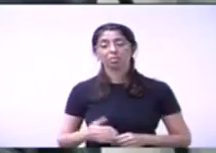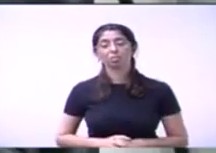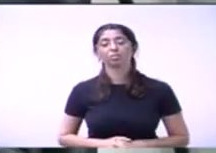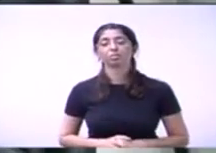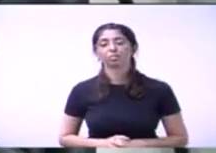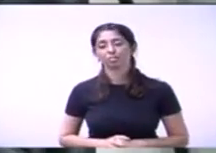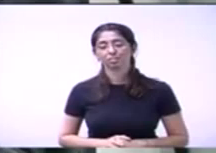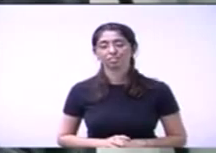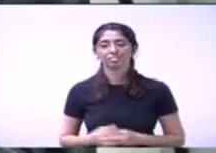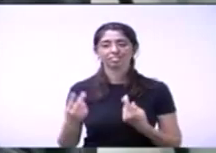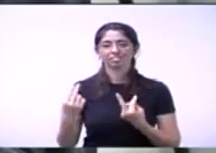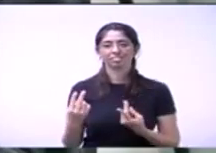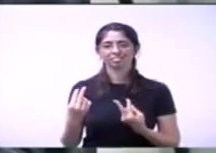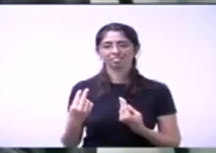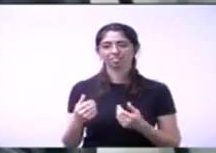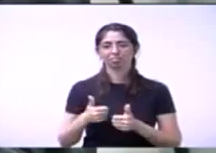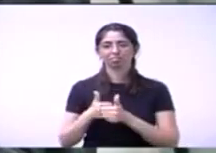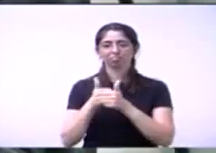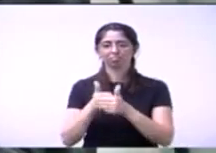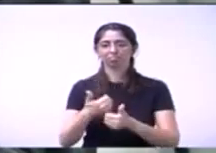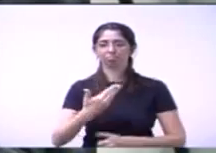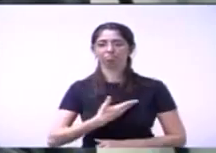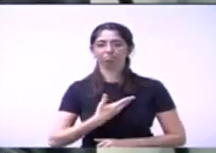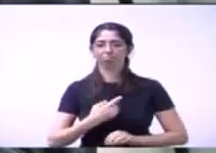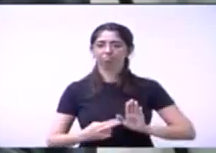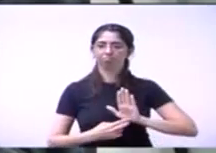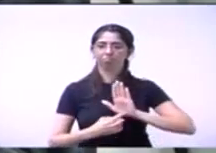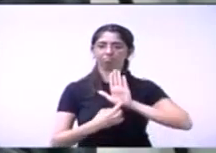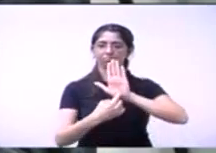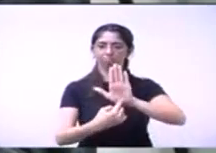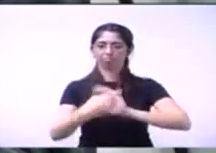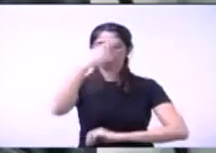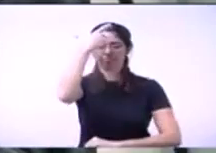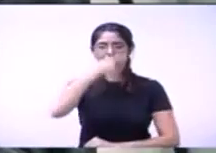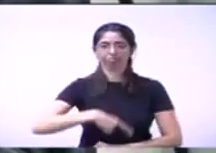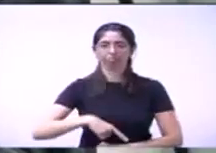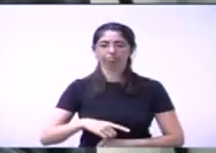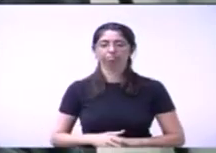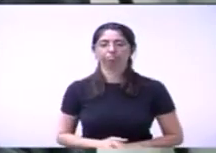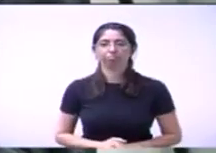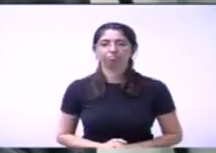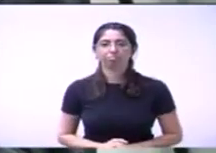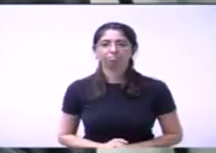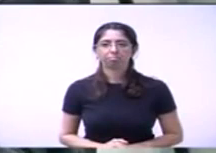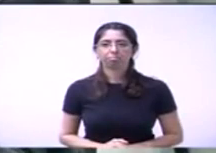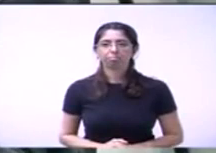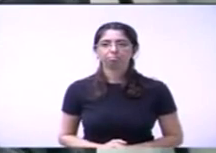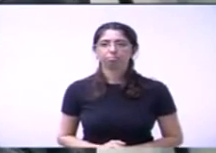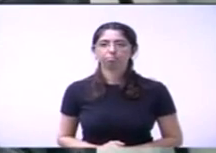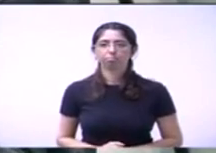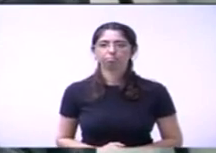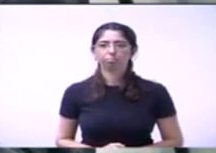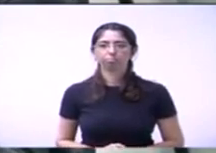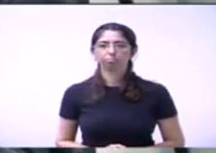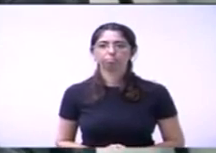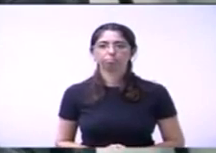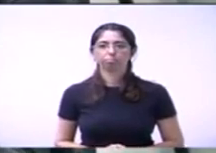fugir à regra, né? Faço questão de narrar um